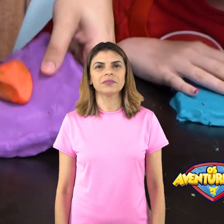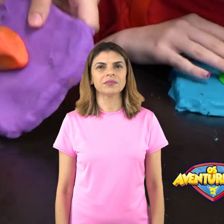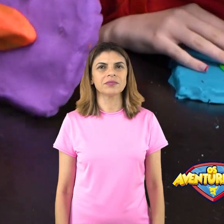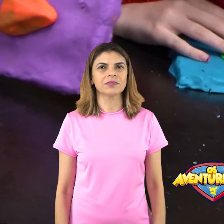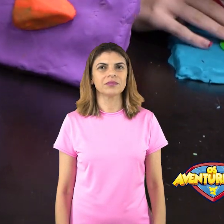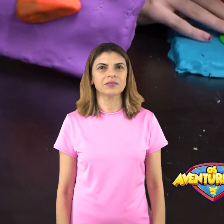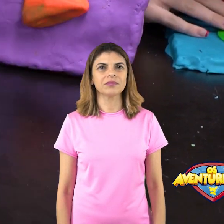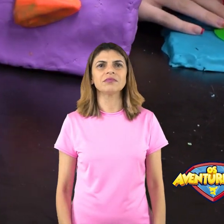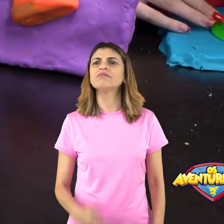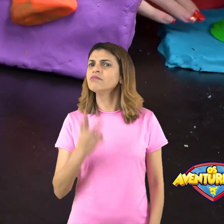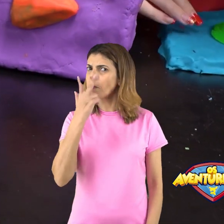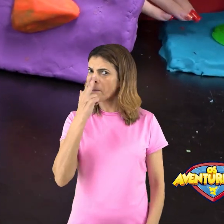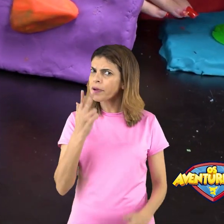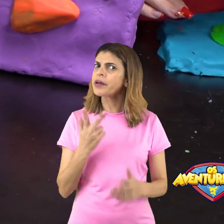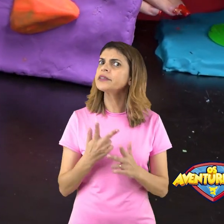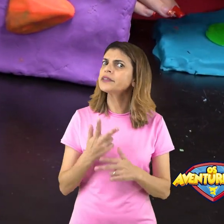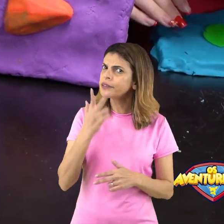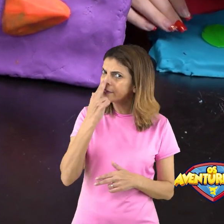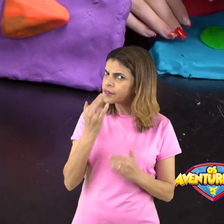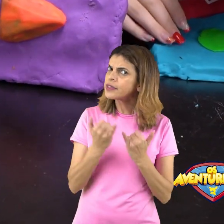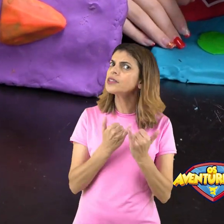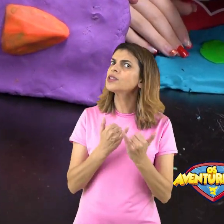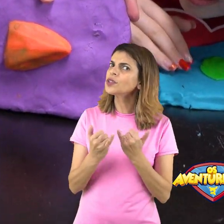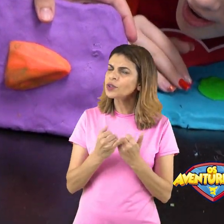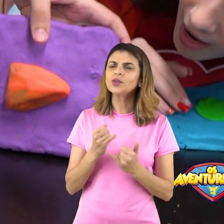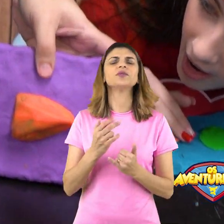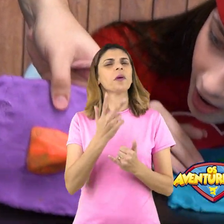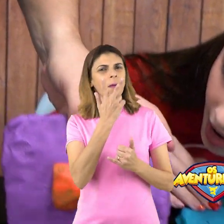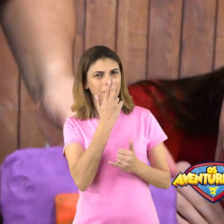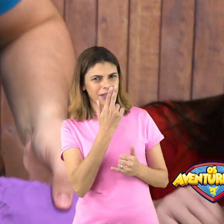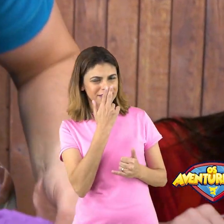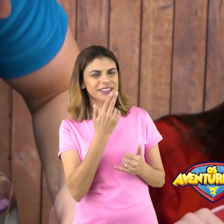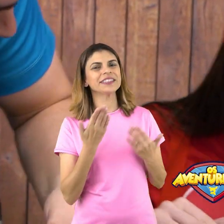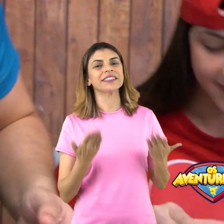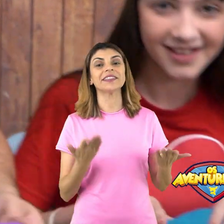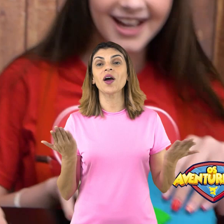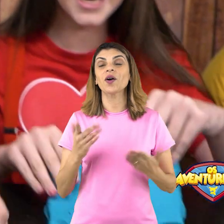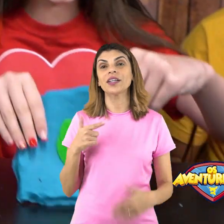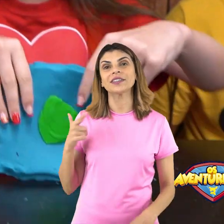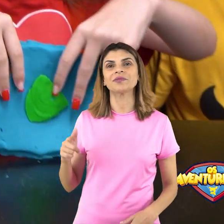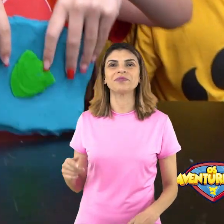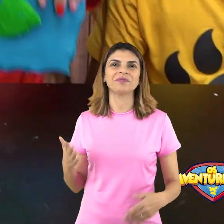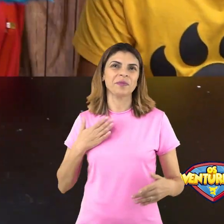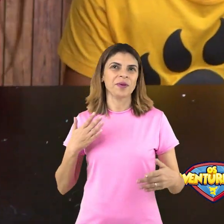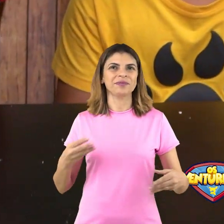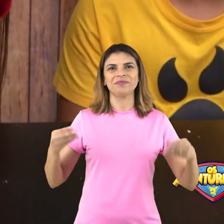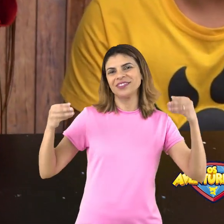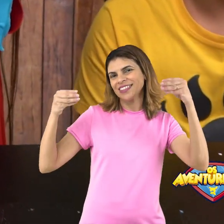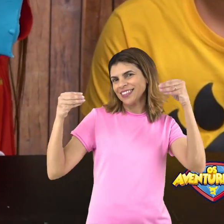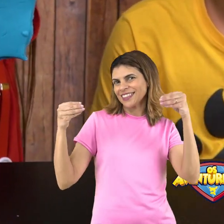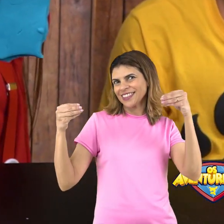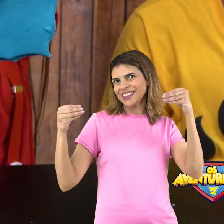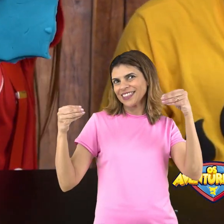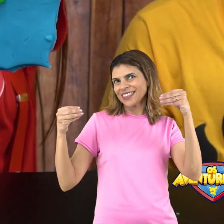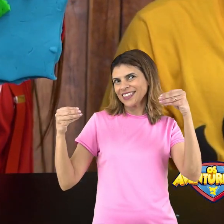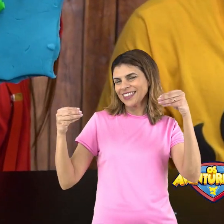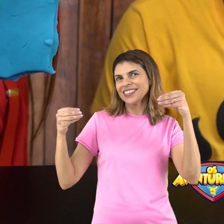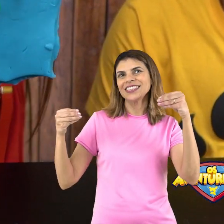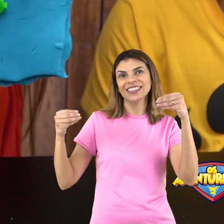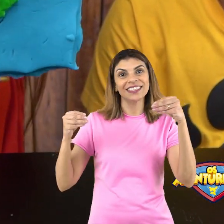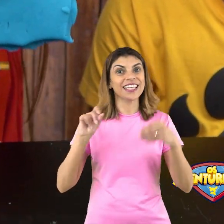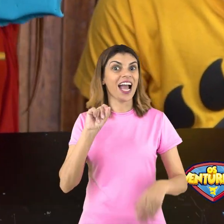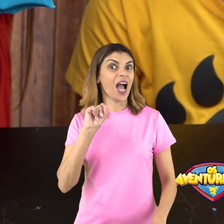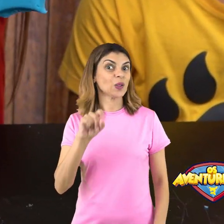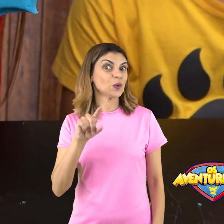Ficou muito parecido. Ficou muito parecido. E agora vai mostrar o seu, Gi. Olha aqui! Que legal! Tcharam! Ela é